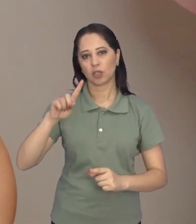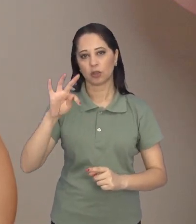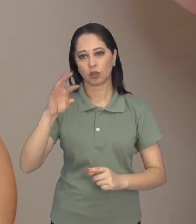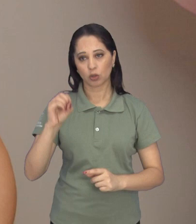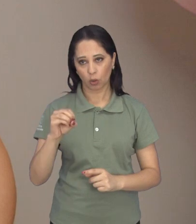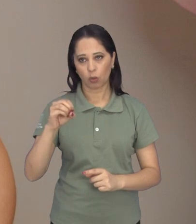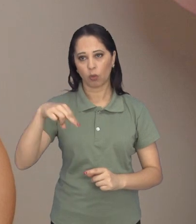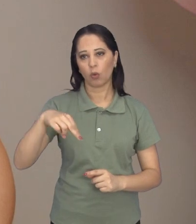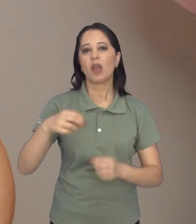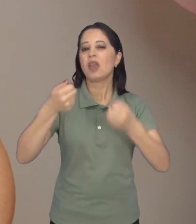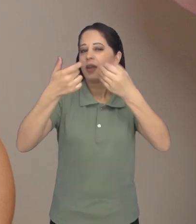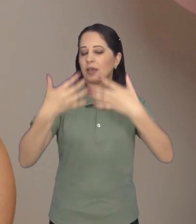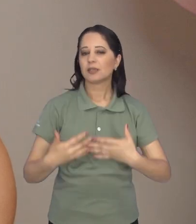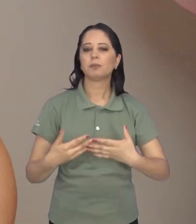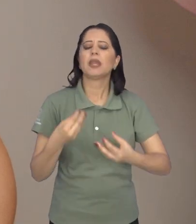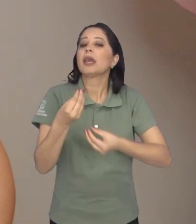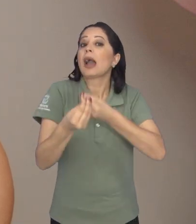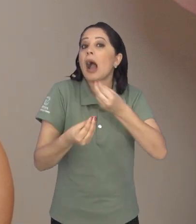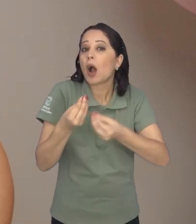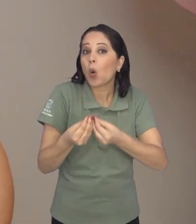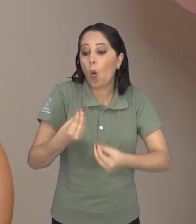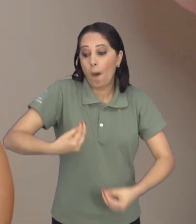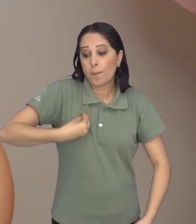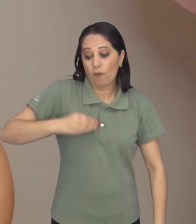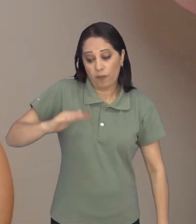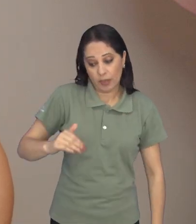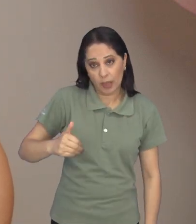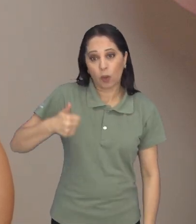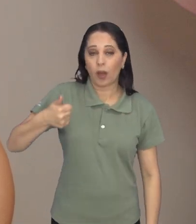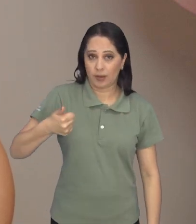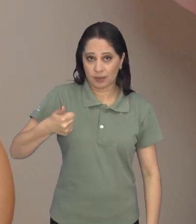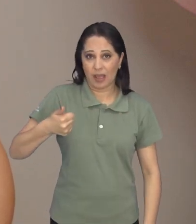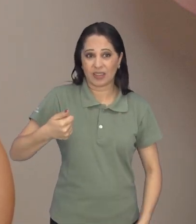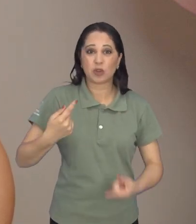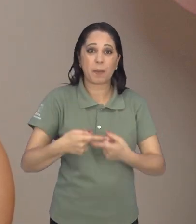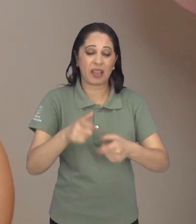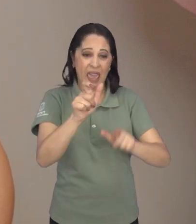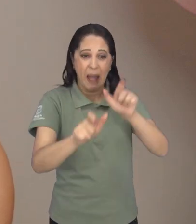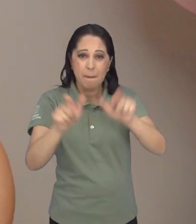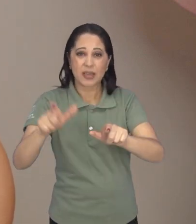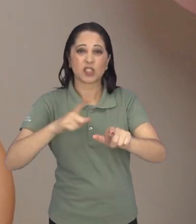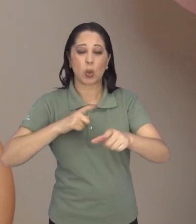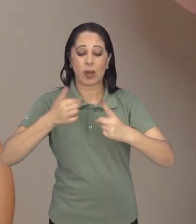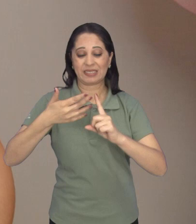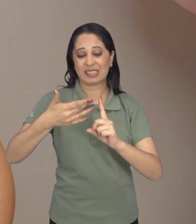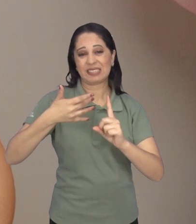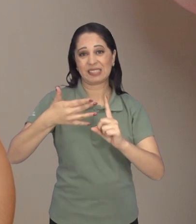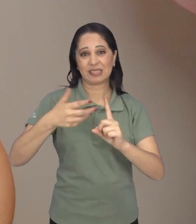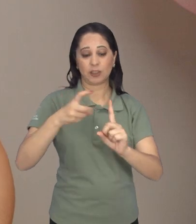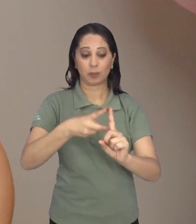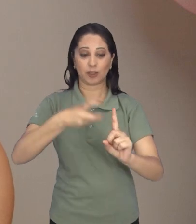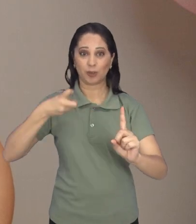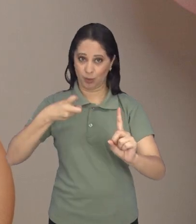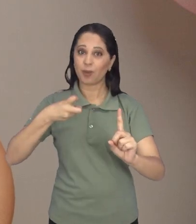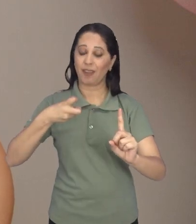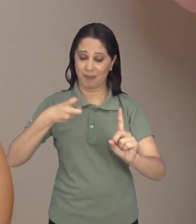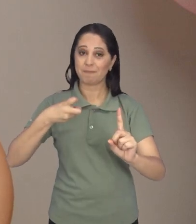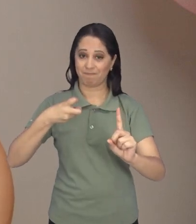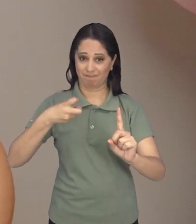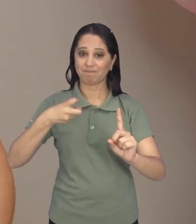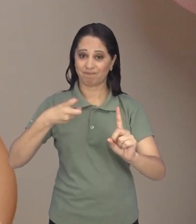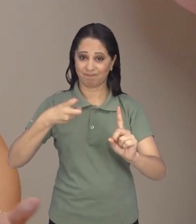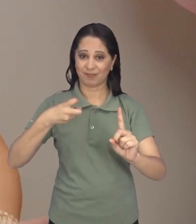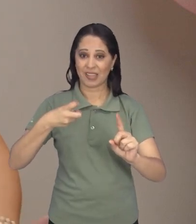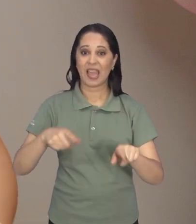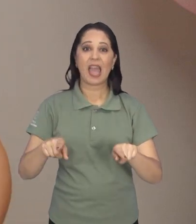compartilha com a gente algumas medidas de como proporcionar mais qualidade de vida para os portadores da síndrome de